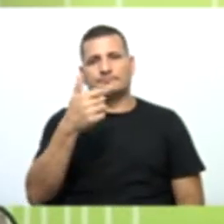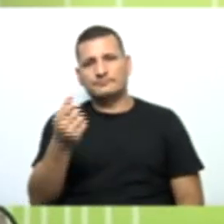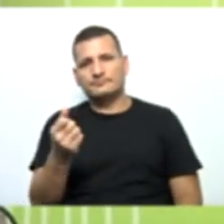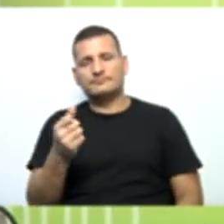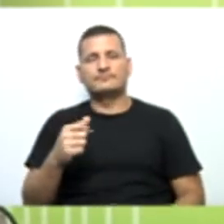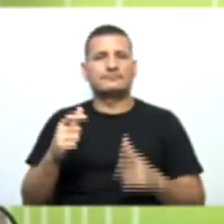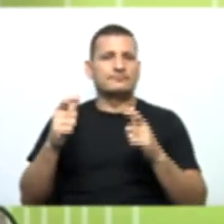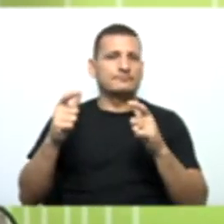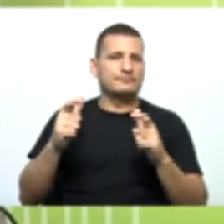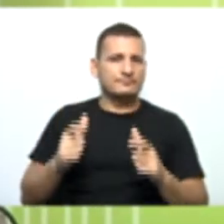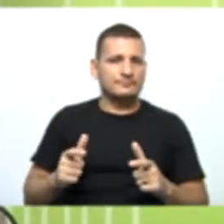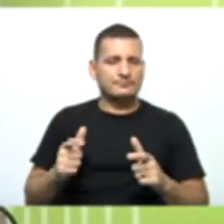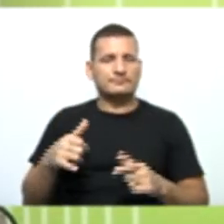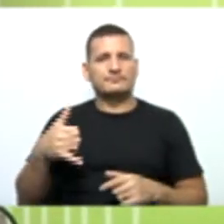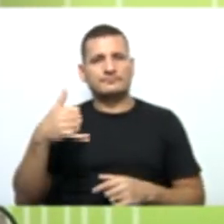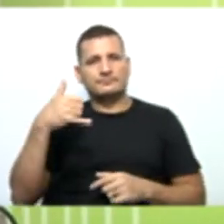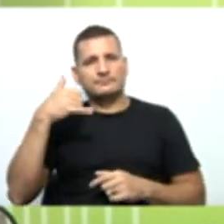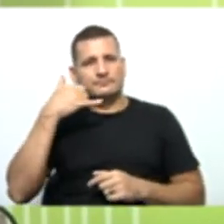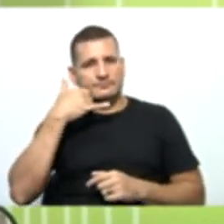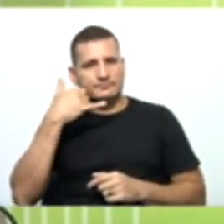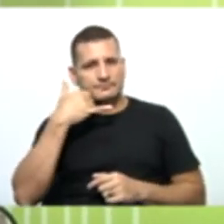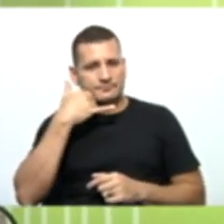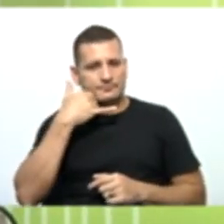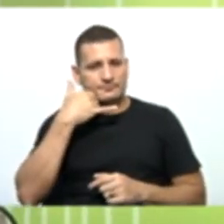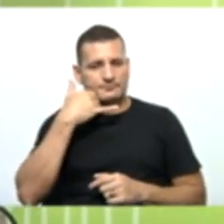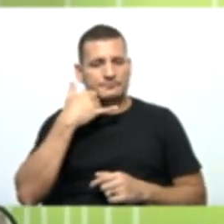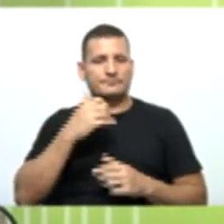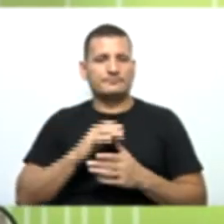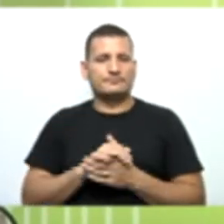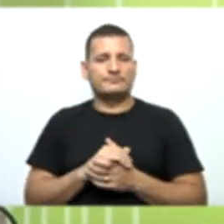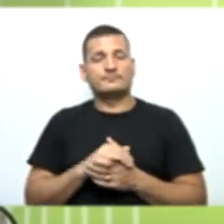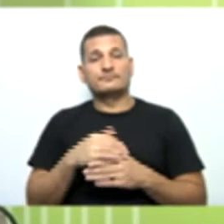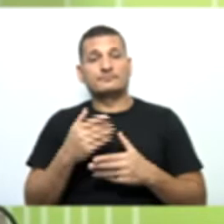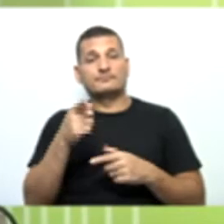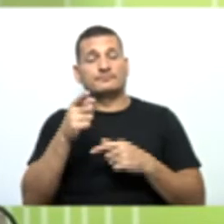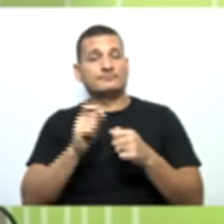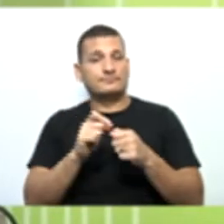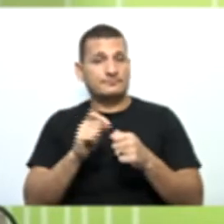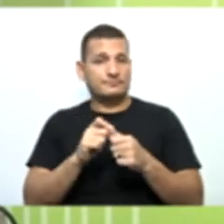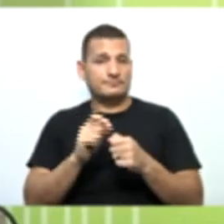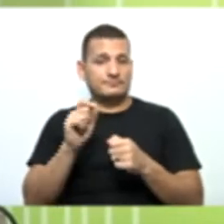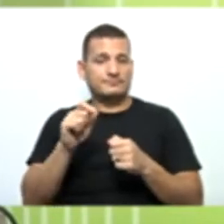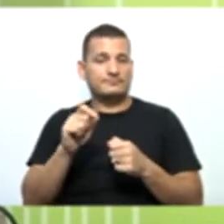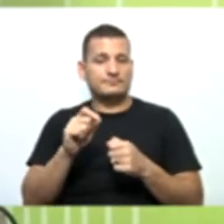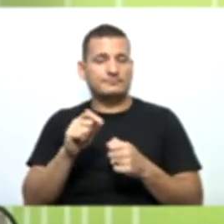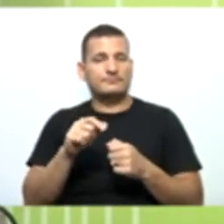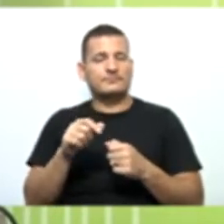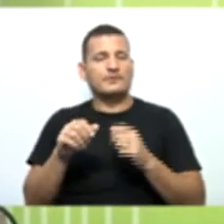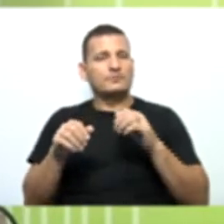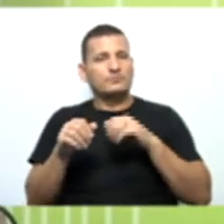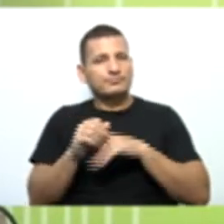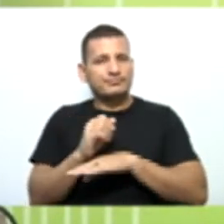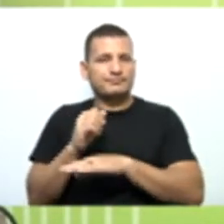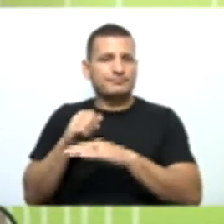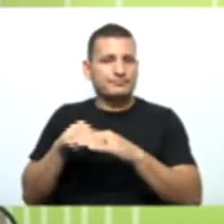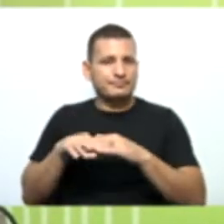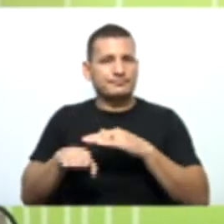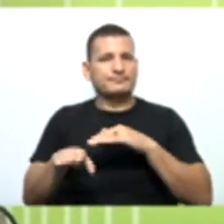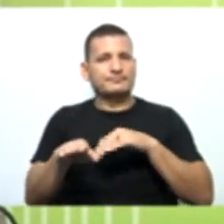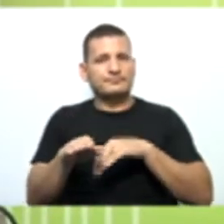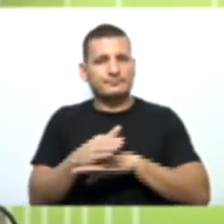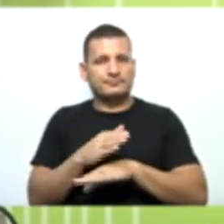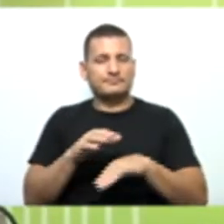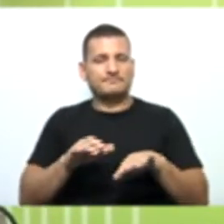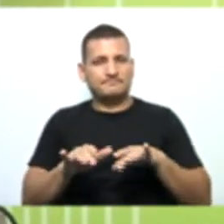endereço número tal, telefone número tal. Aí o que você fez? A partir do momento que você está fazendo essa inserção, vai